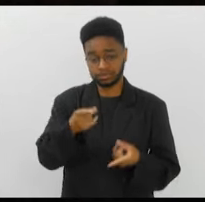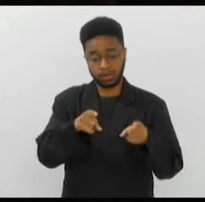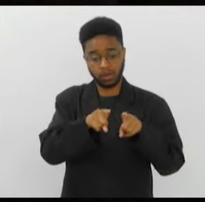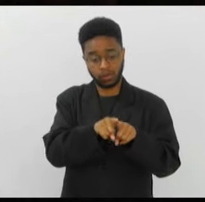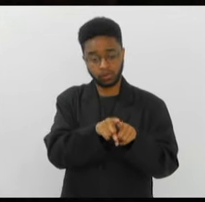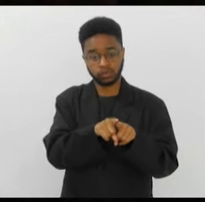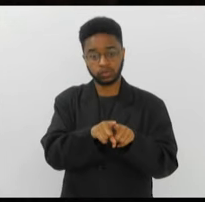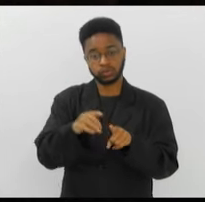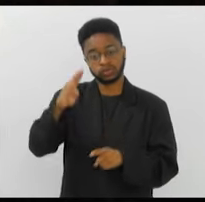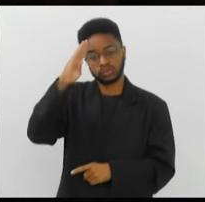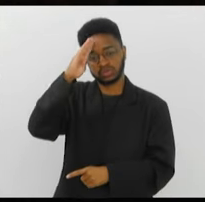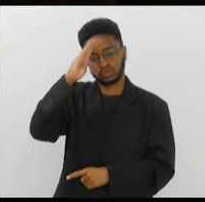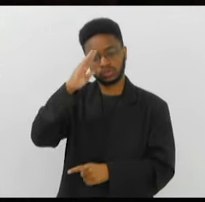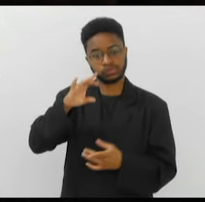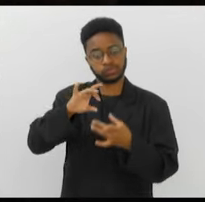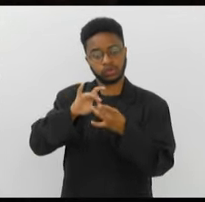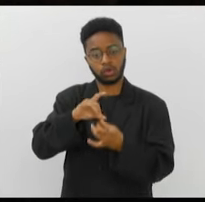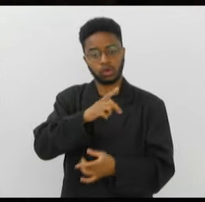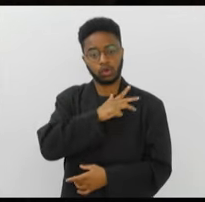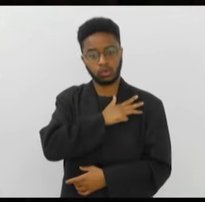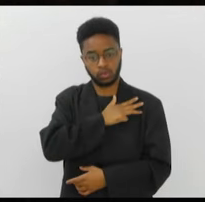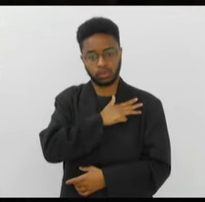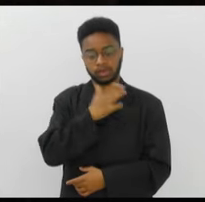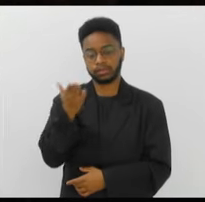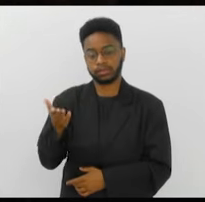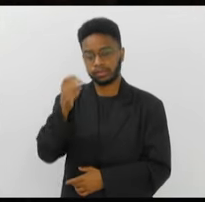do soldadinho do Lula, prefeito Eduardo Paes.